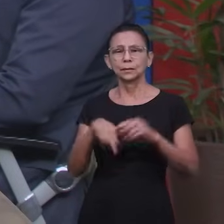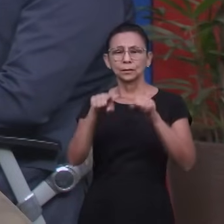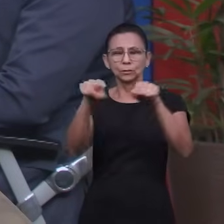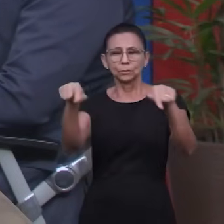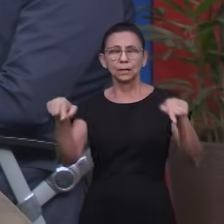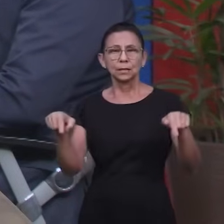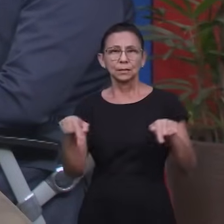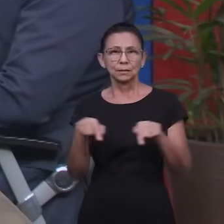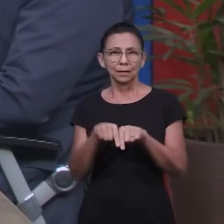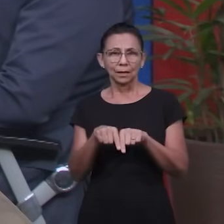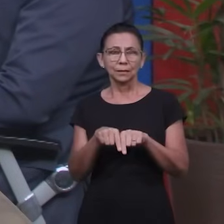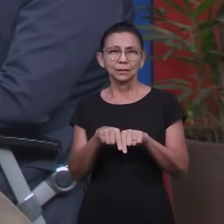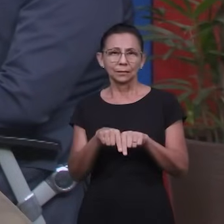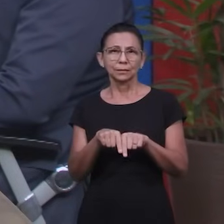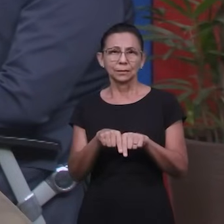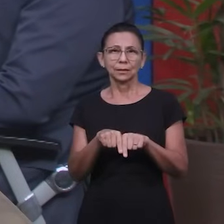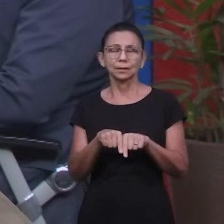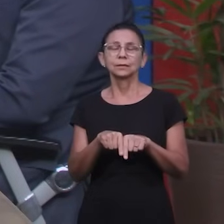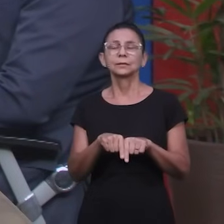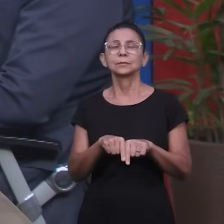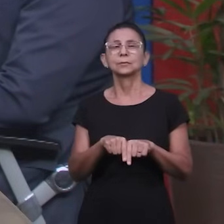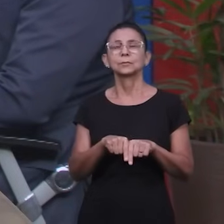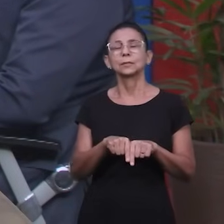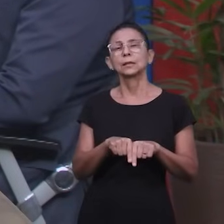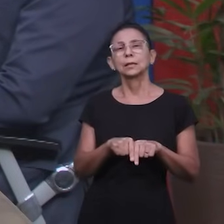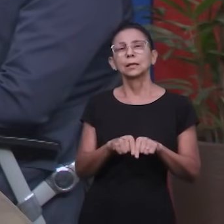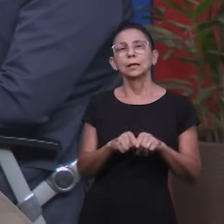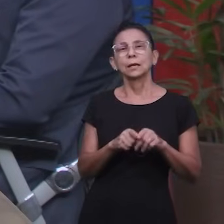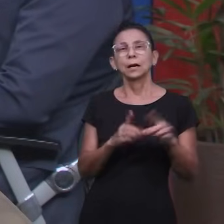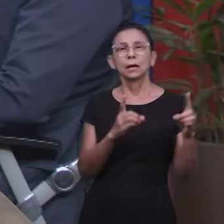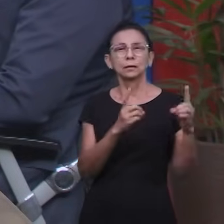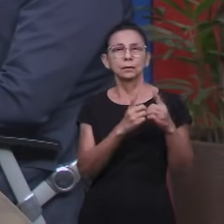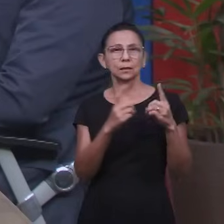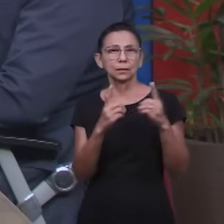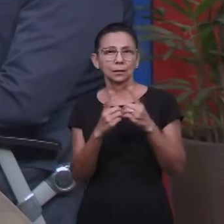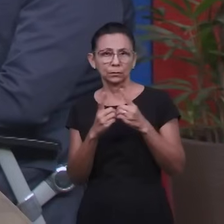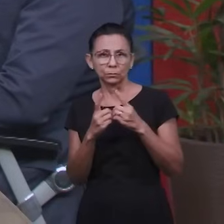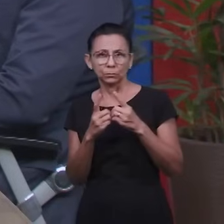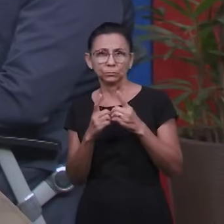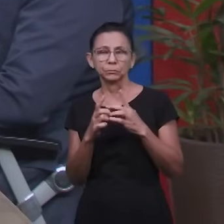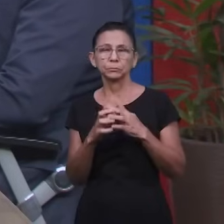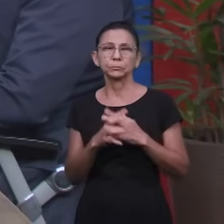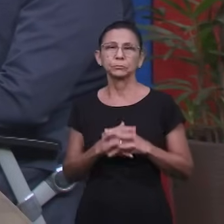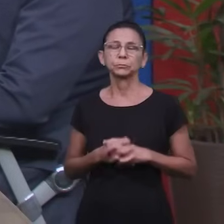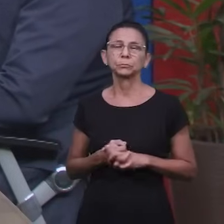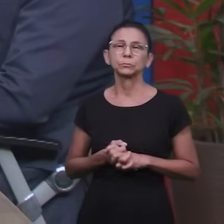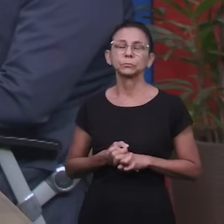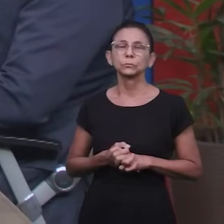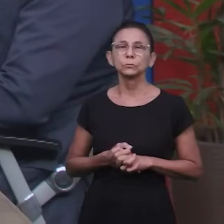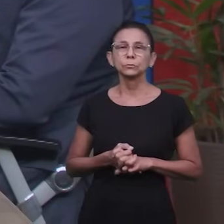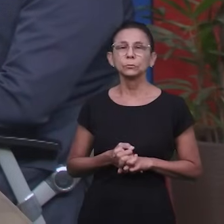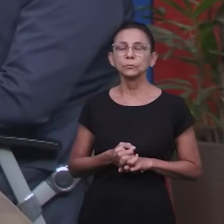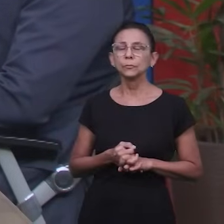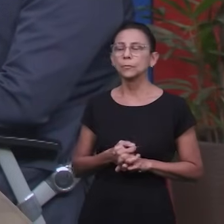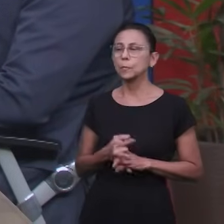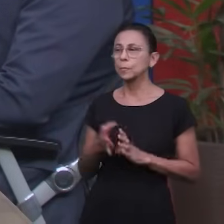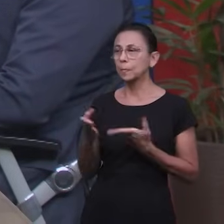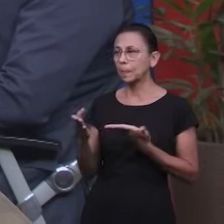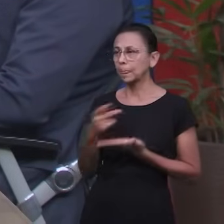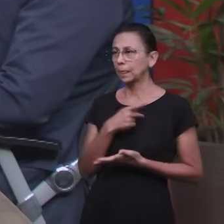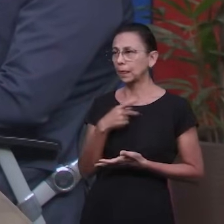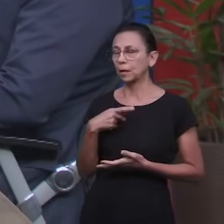do 0800. E temos aqui o pastor Peterson também conosco. Eu queria começar com o pastor João da